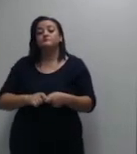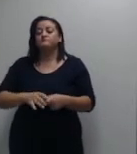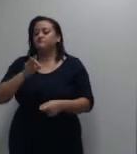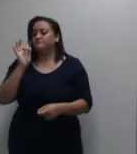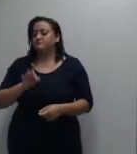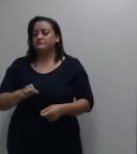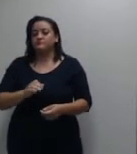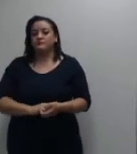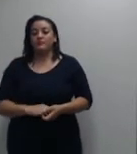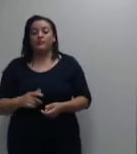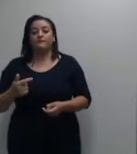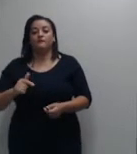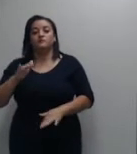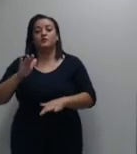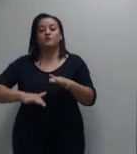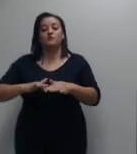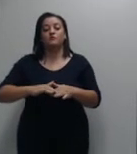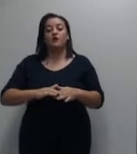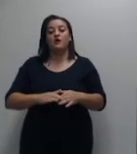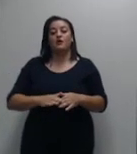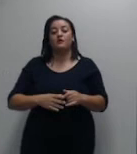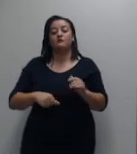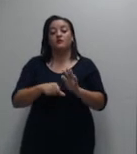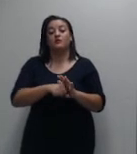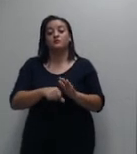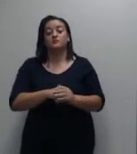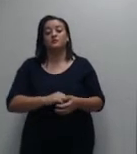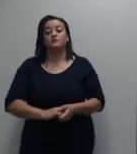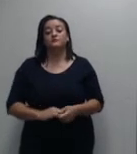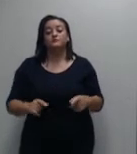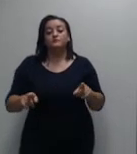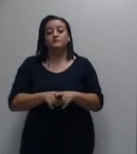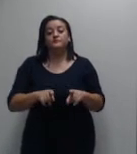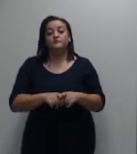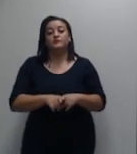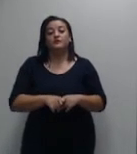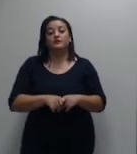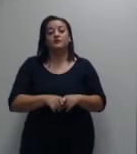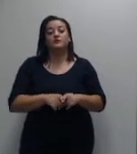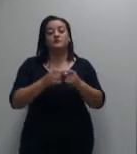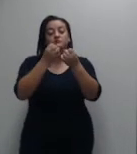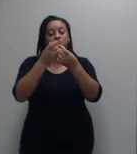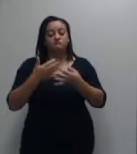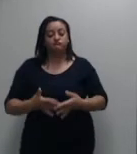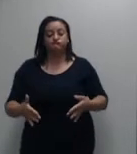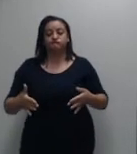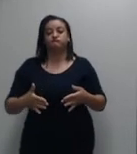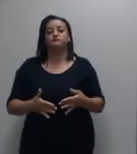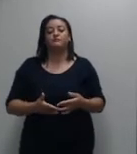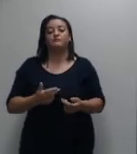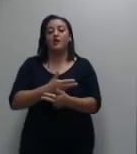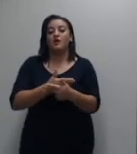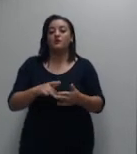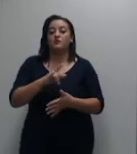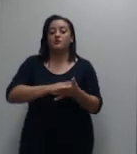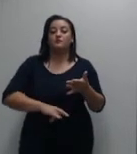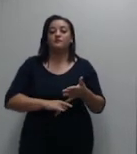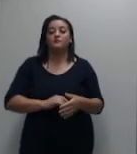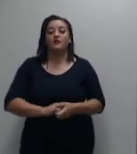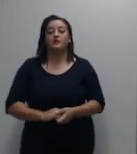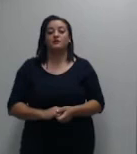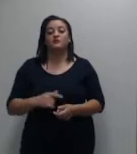Não havia qualquer violação que tava vendo era desconstituir uma certidão sem a devida